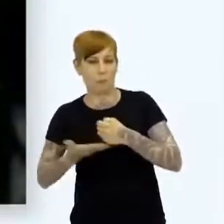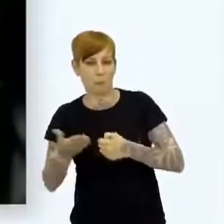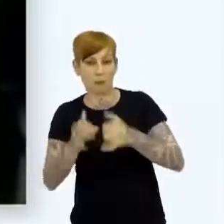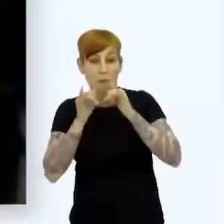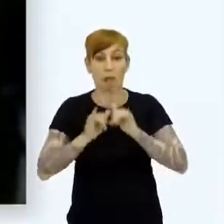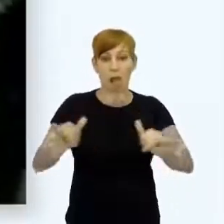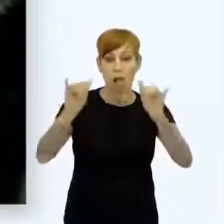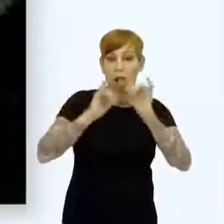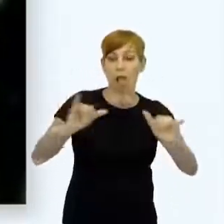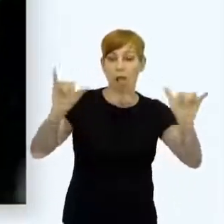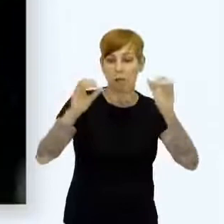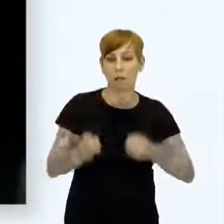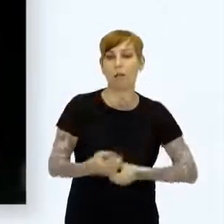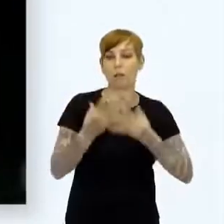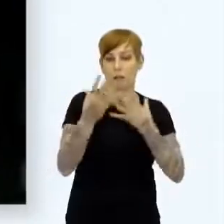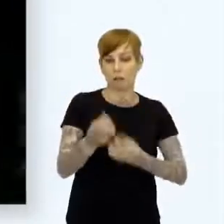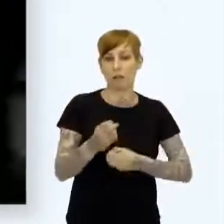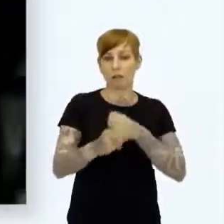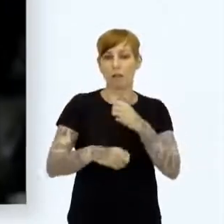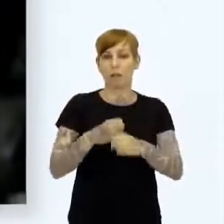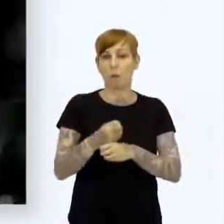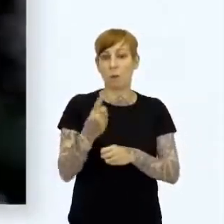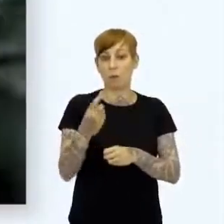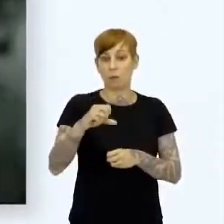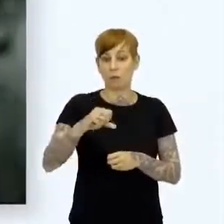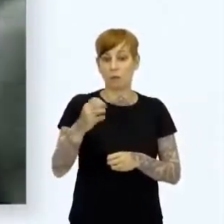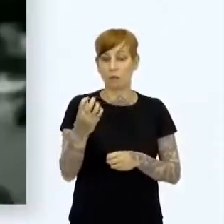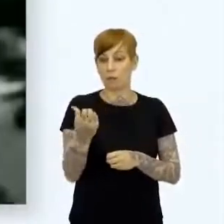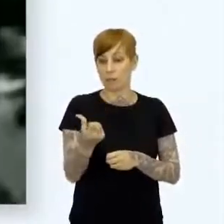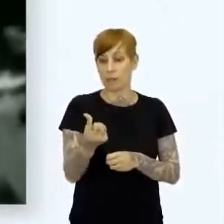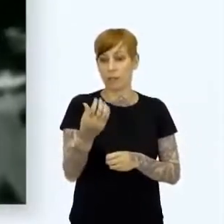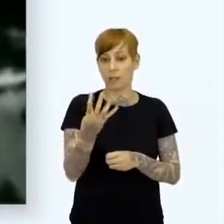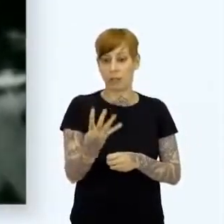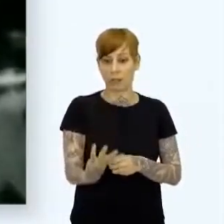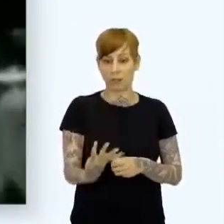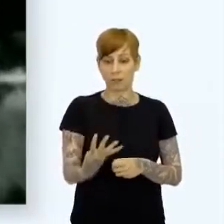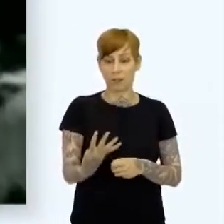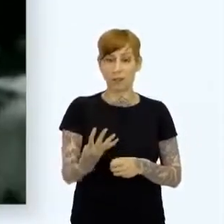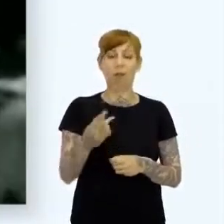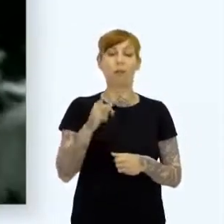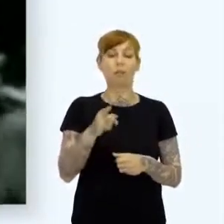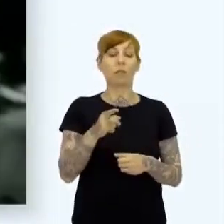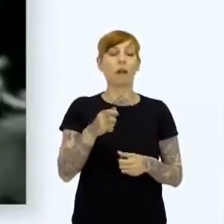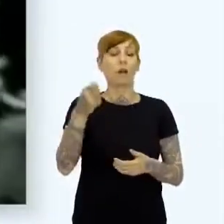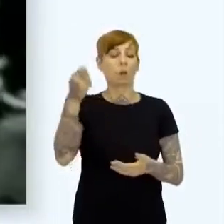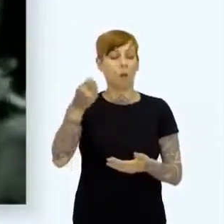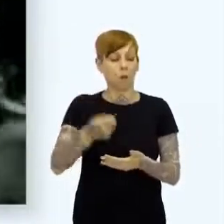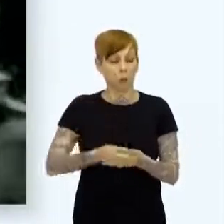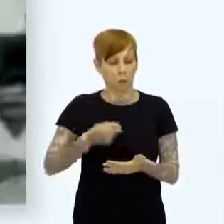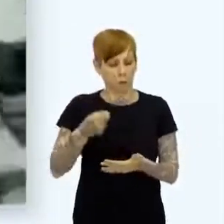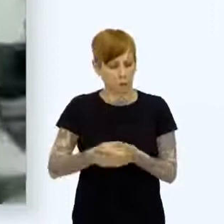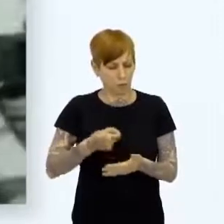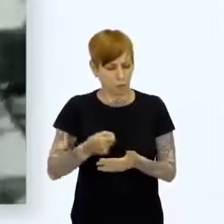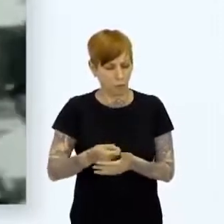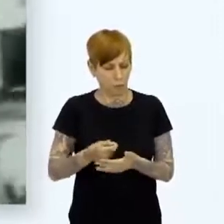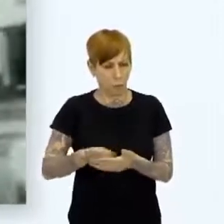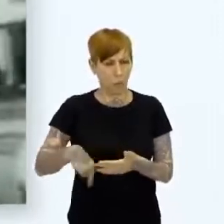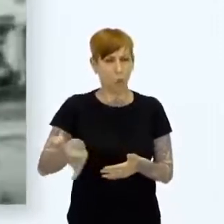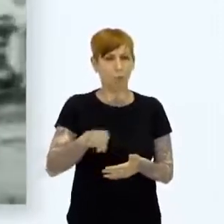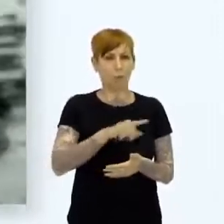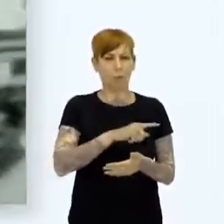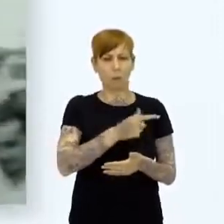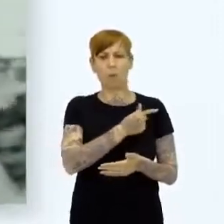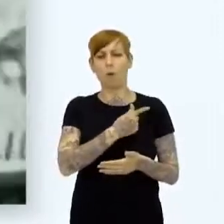Brasil. O governo reafirma seus propósitos inabaláveis de lutar com todas as suas